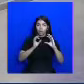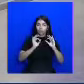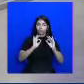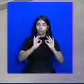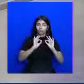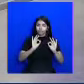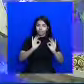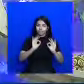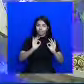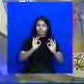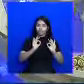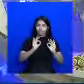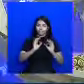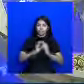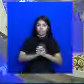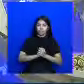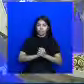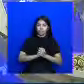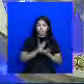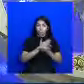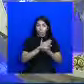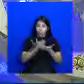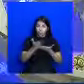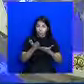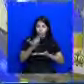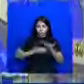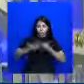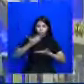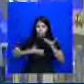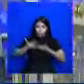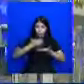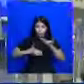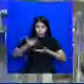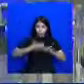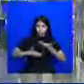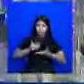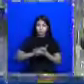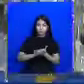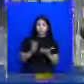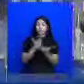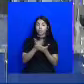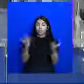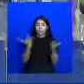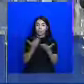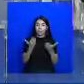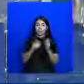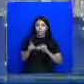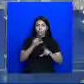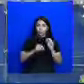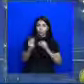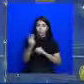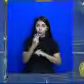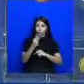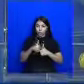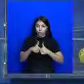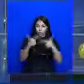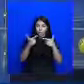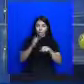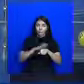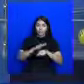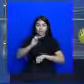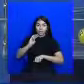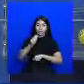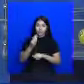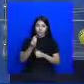estão posicionadas. Valendo! Está começando o sorteio dos 2 trevos da